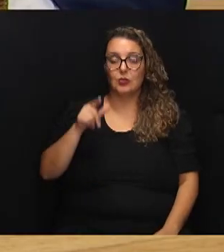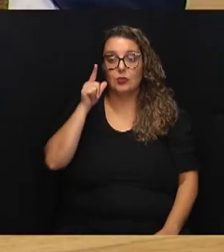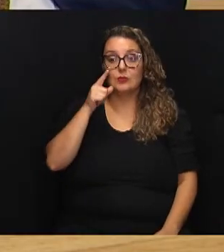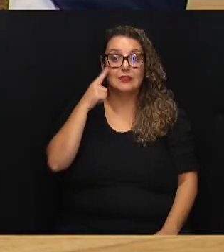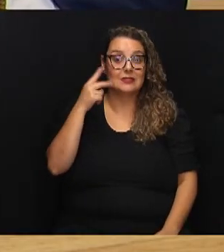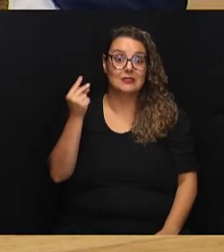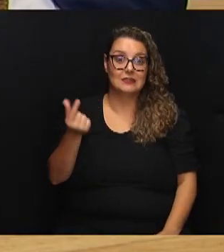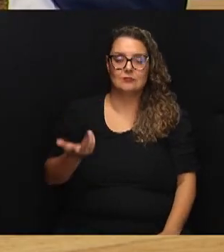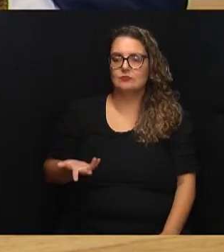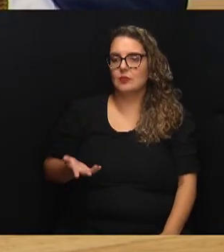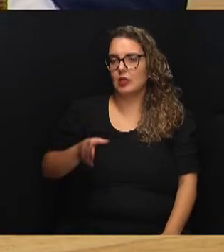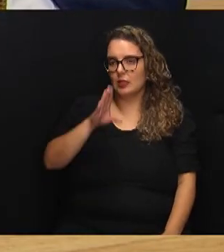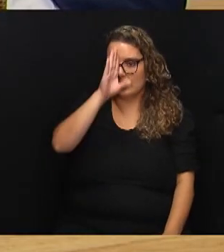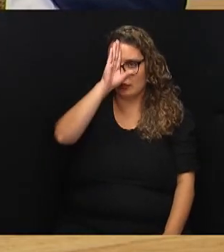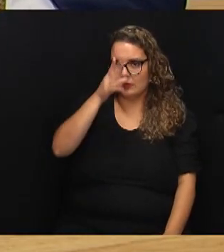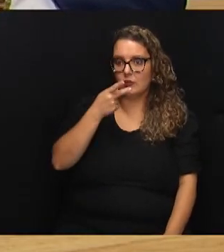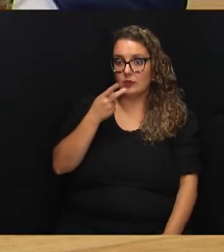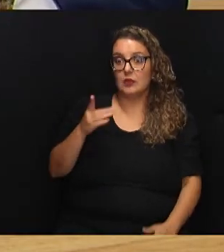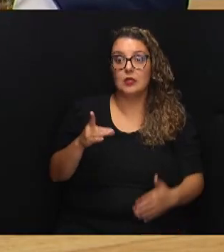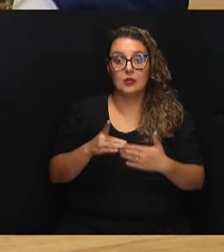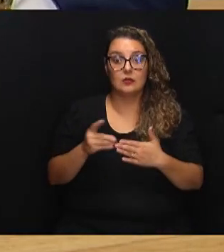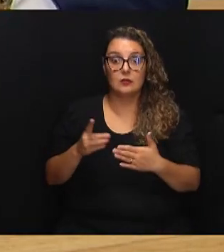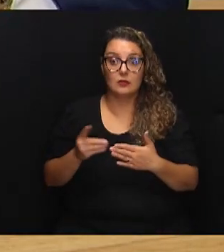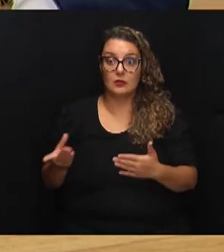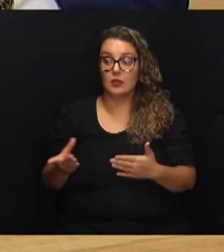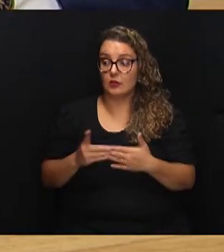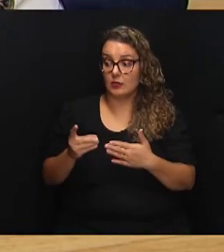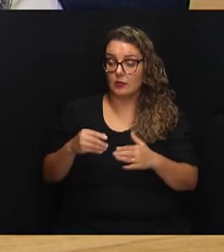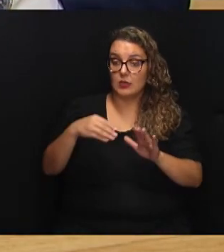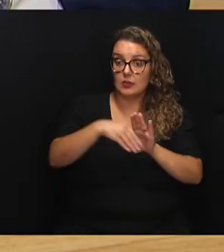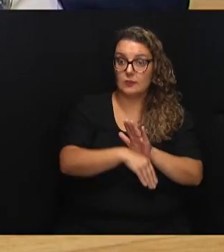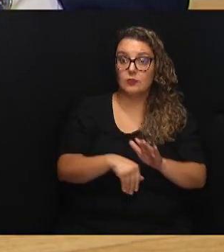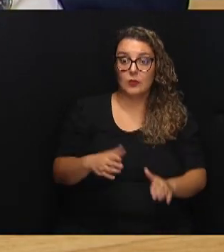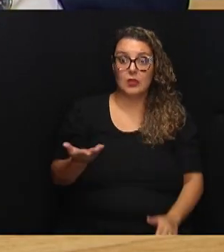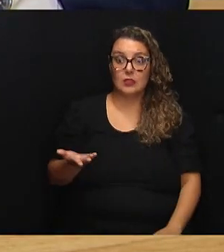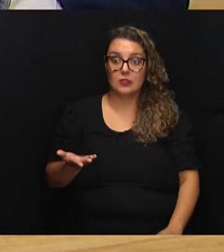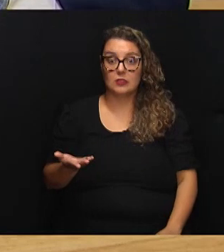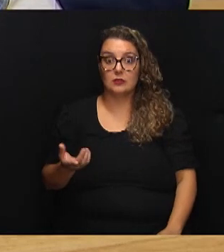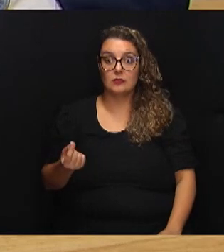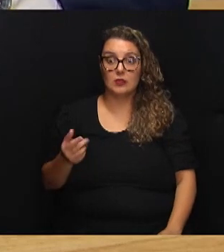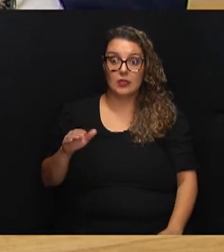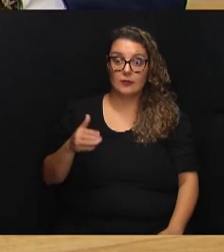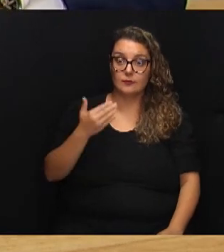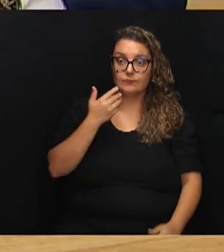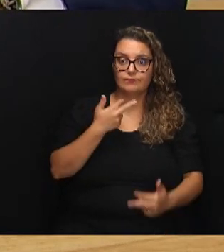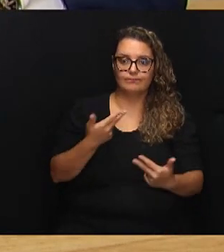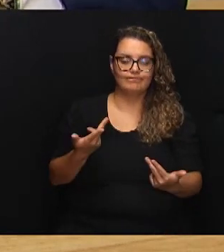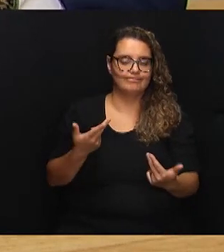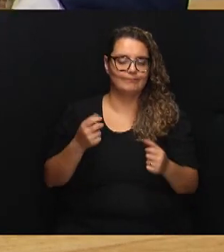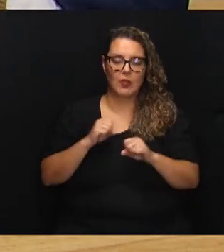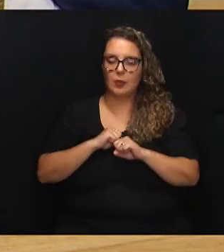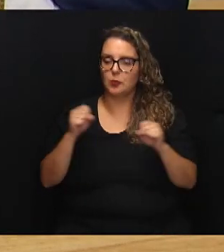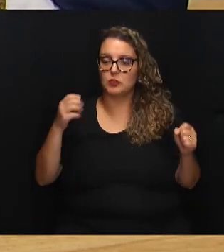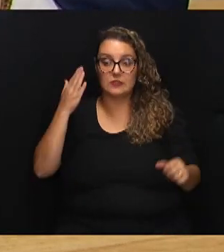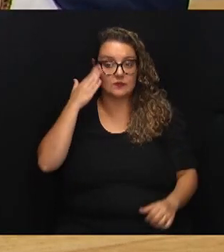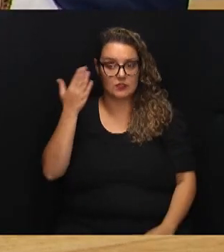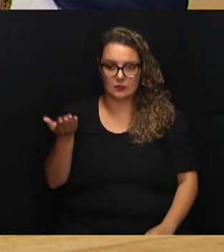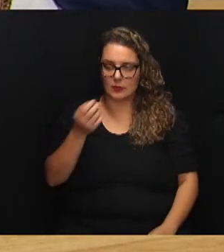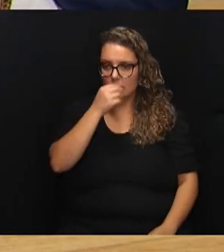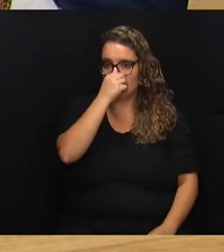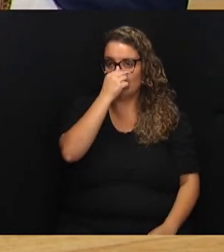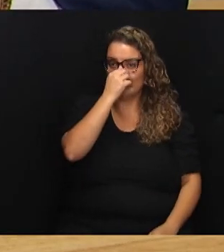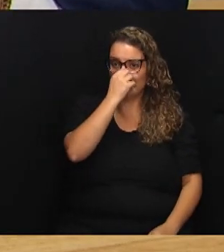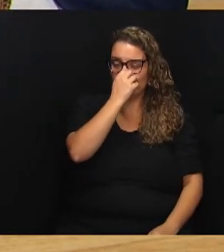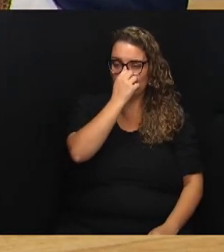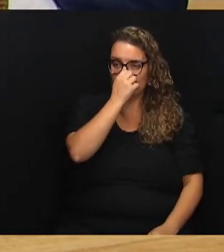isso. Principalmente quando a gente fala de dólar, né? Pô, será que o dólar vai cair mais e vai baratear o alimento? É impossível adivinhar. Então, se você